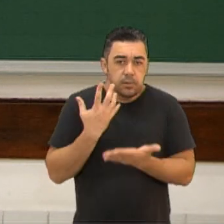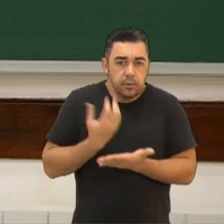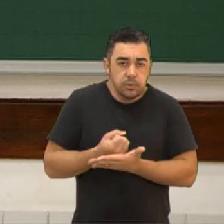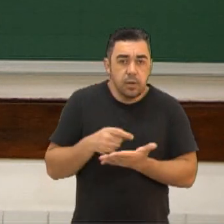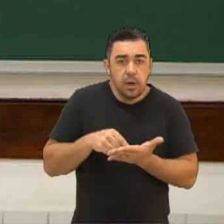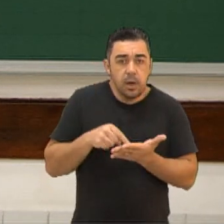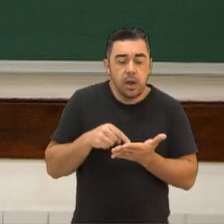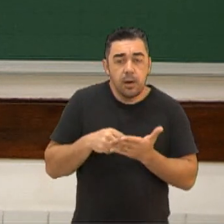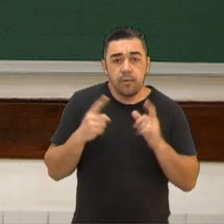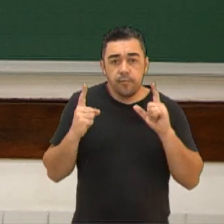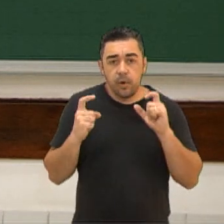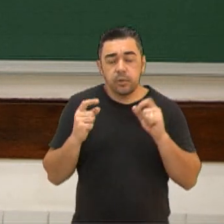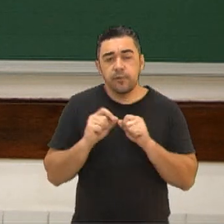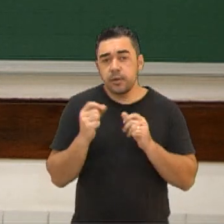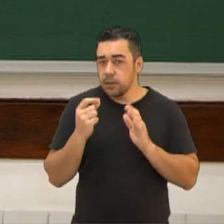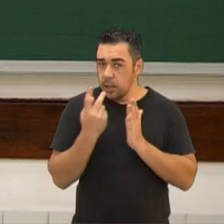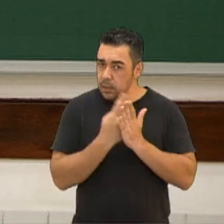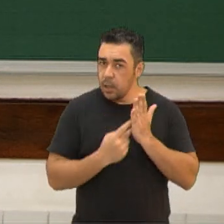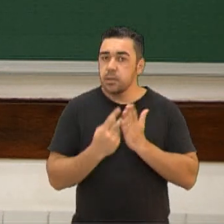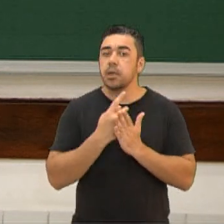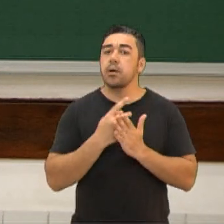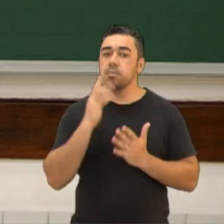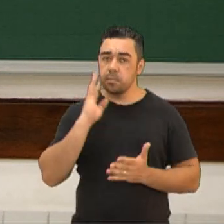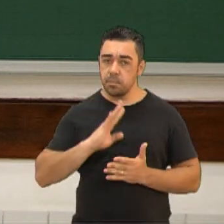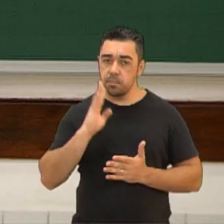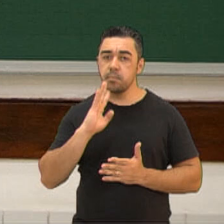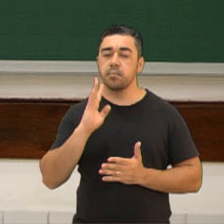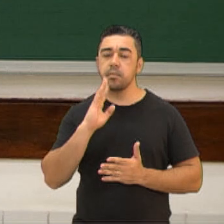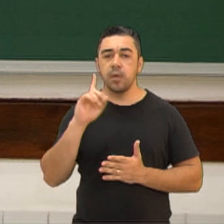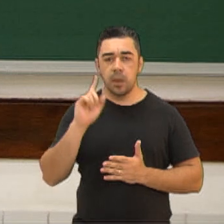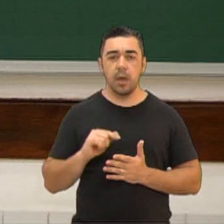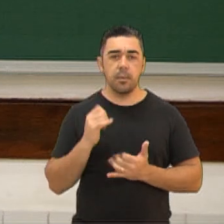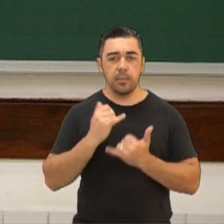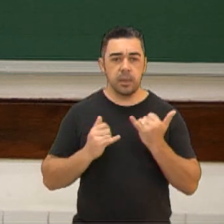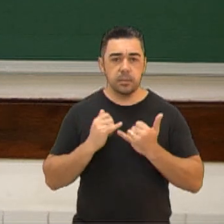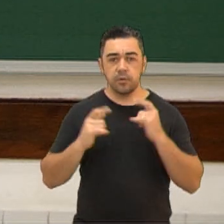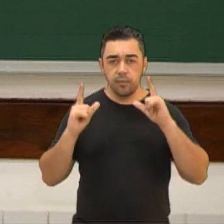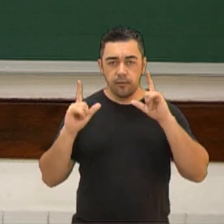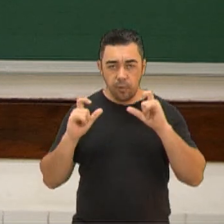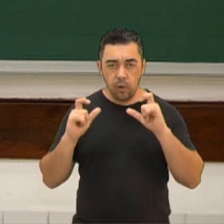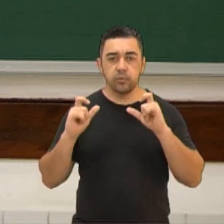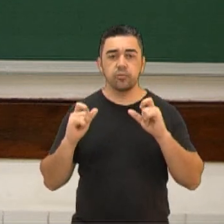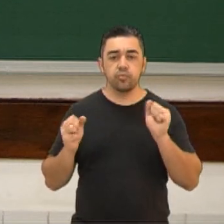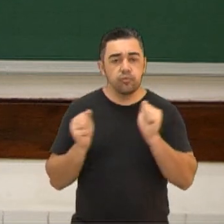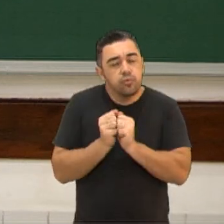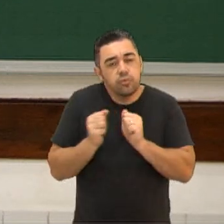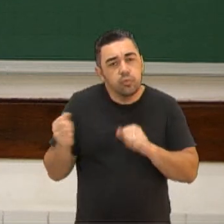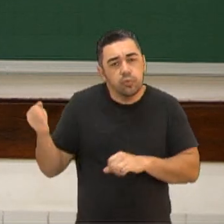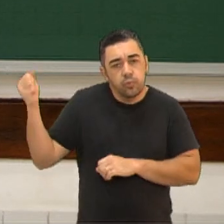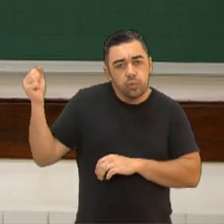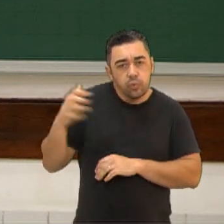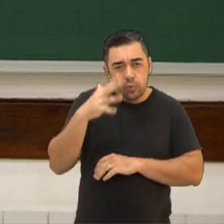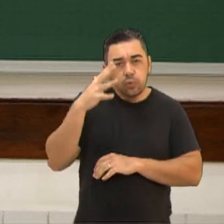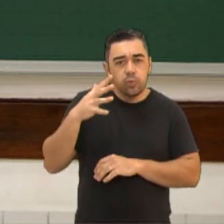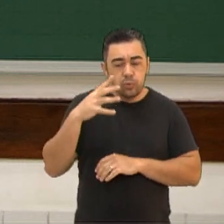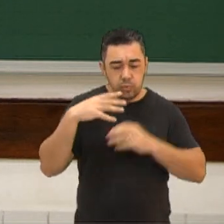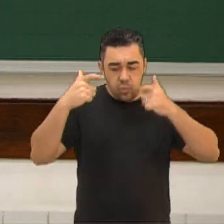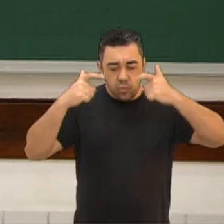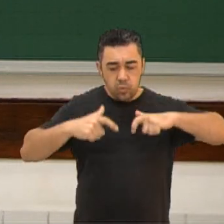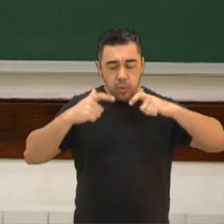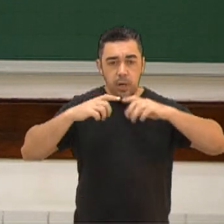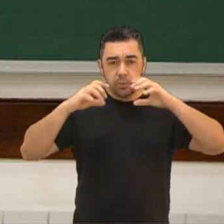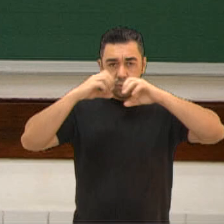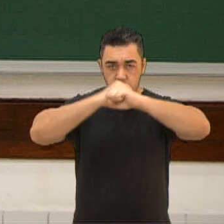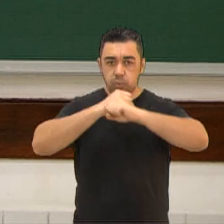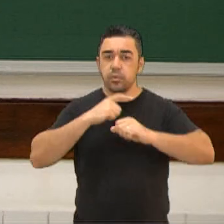fotografia. Então ele fazia um desenho bem complexo numa imagem de fotografia, desenhando com a luz numa câmera escura.